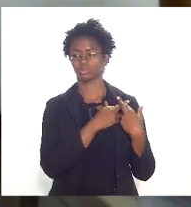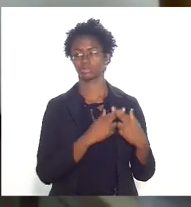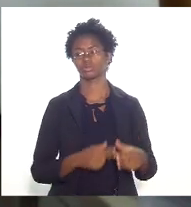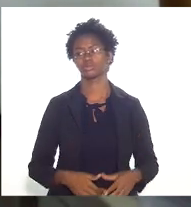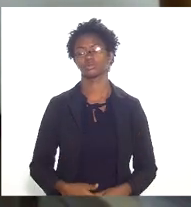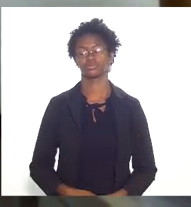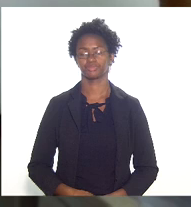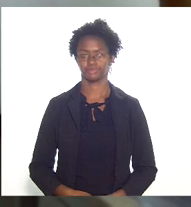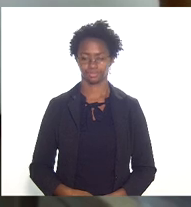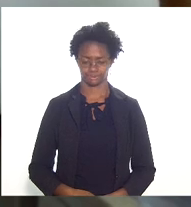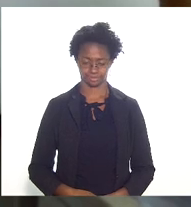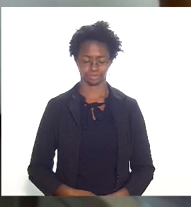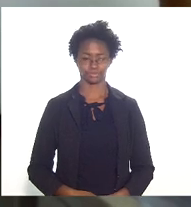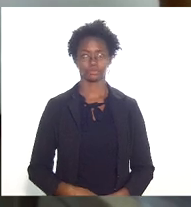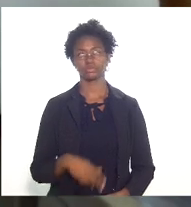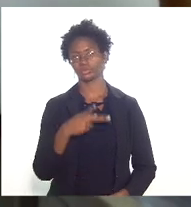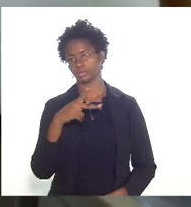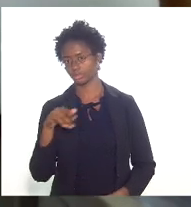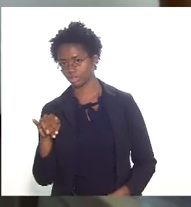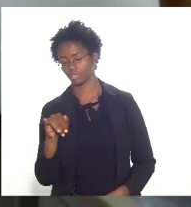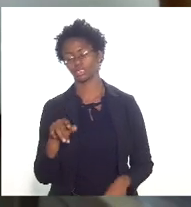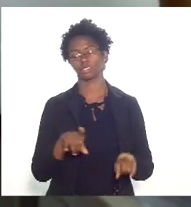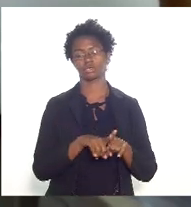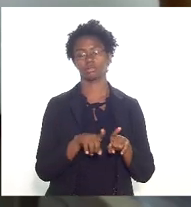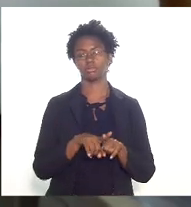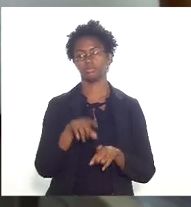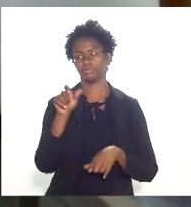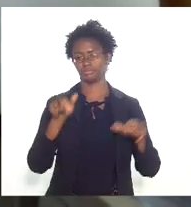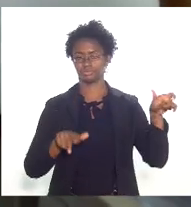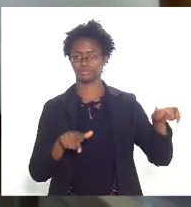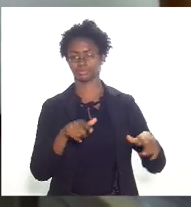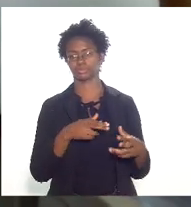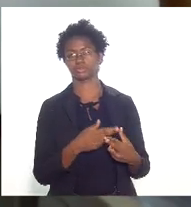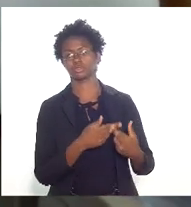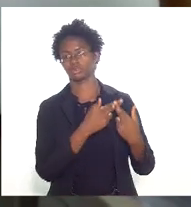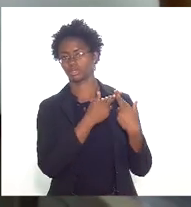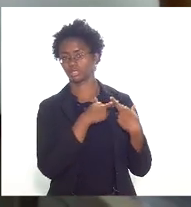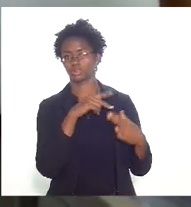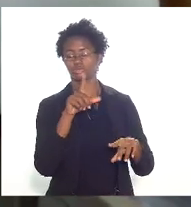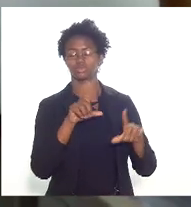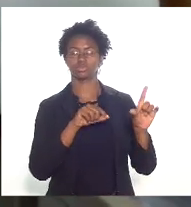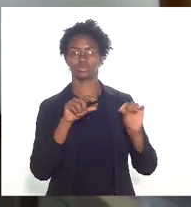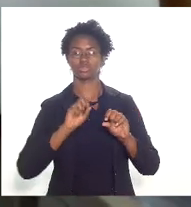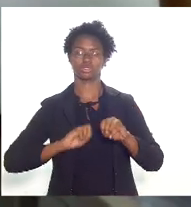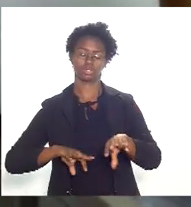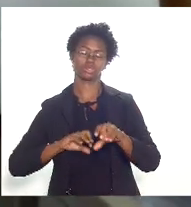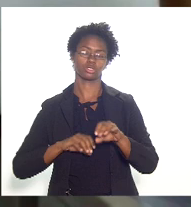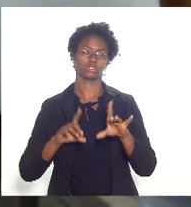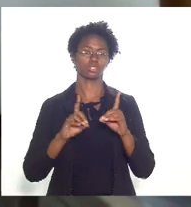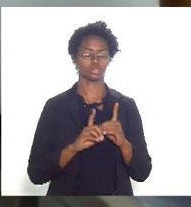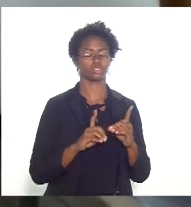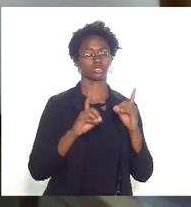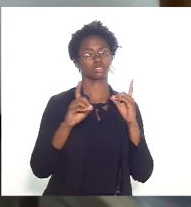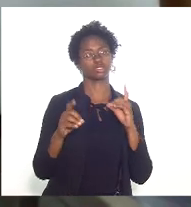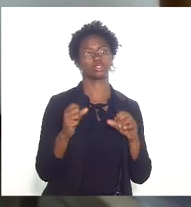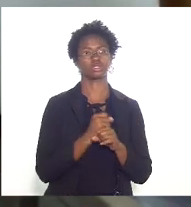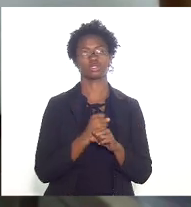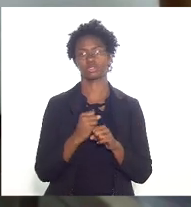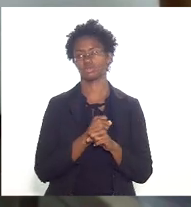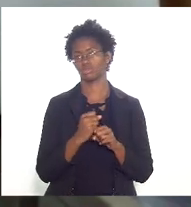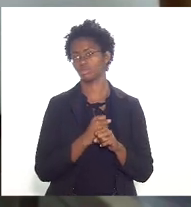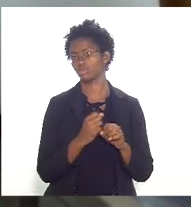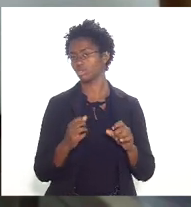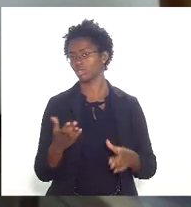e os pais e responsáveis em optar pela modalidade de Educação a Distância quando